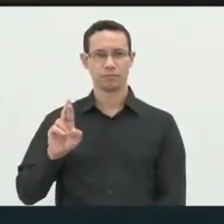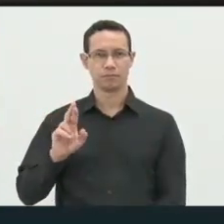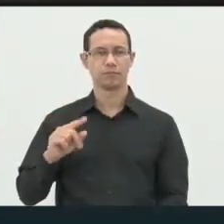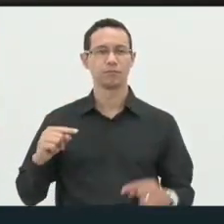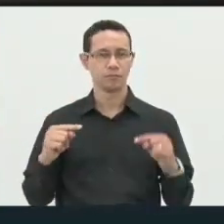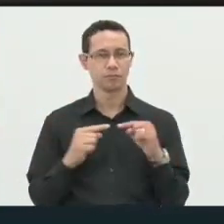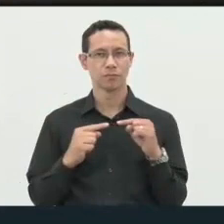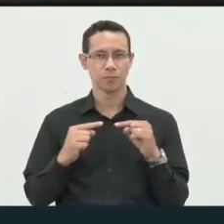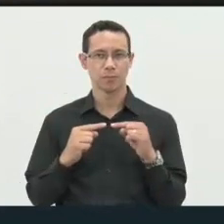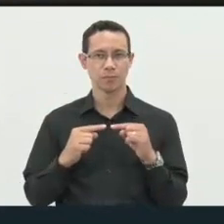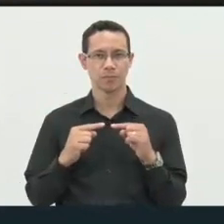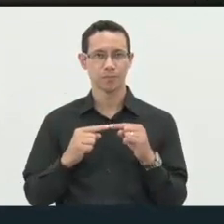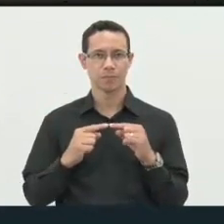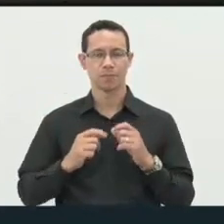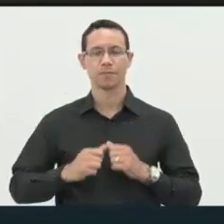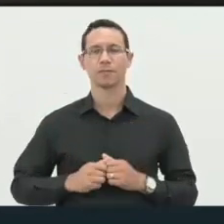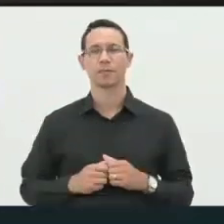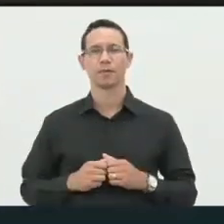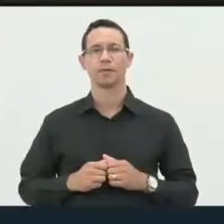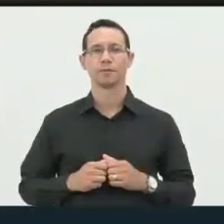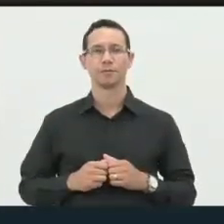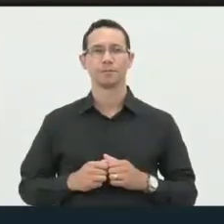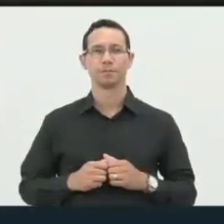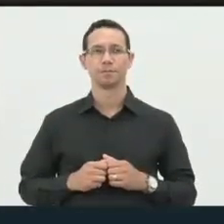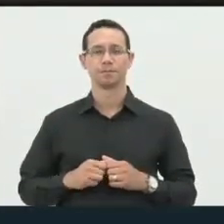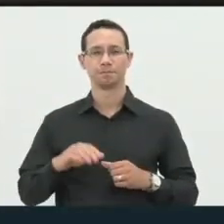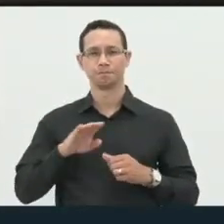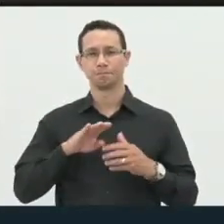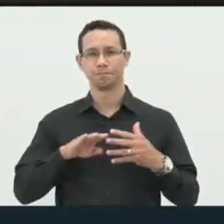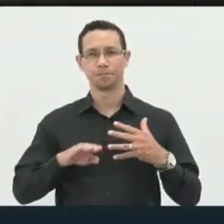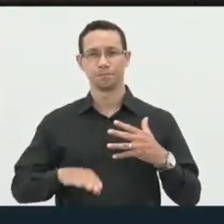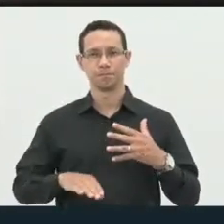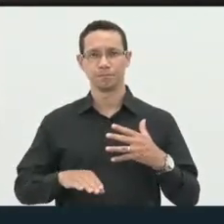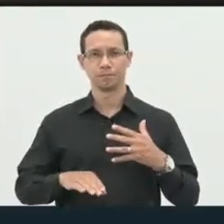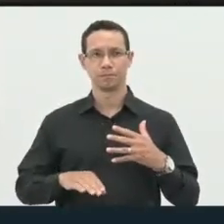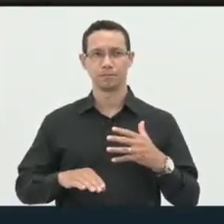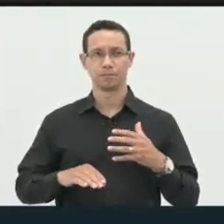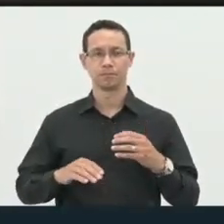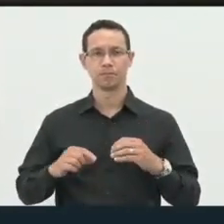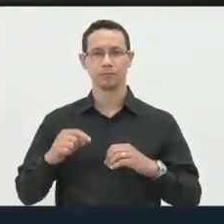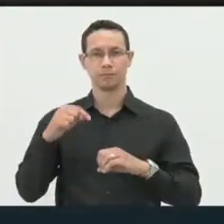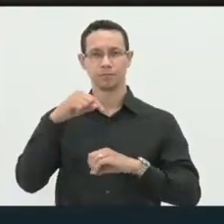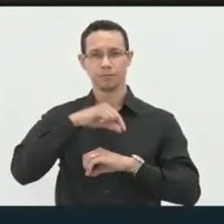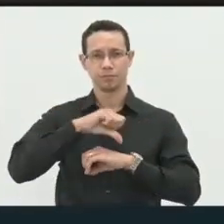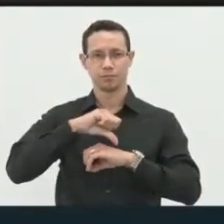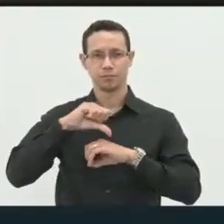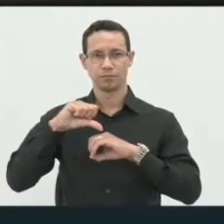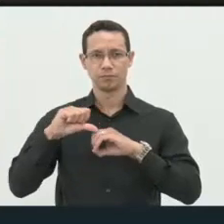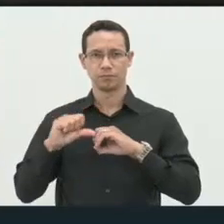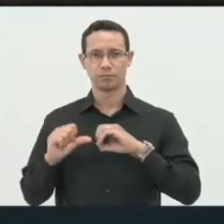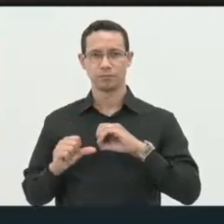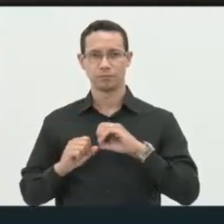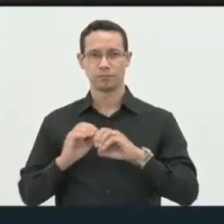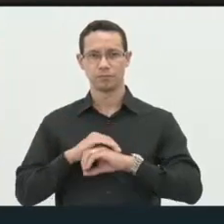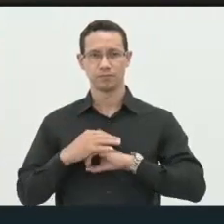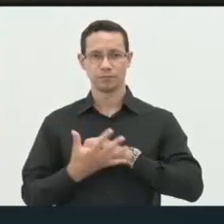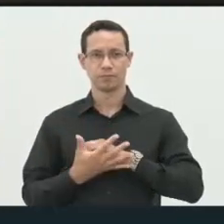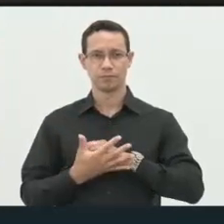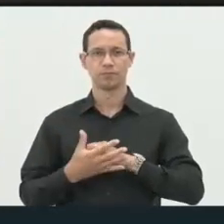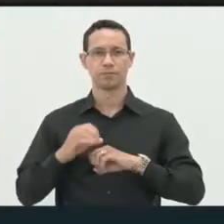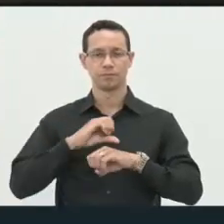as sublinhagens da variante Ou micro é bom que todos saibam